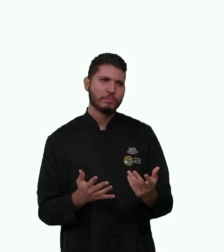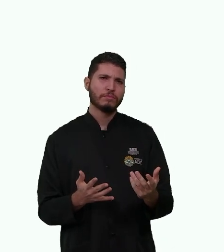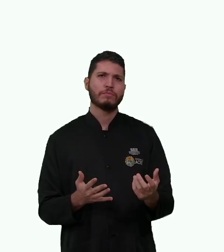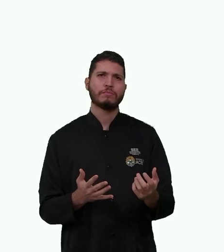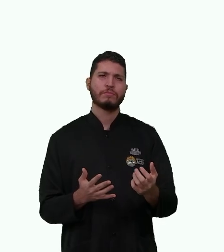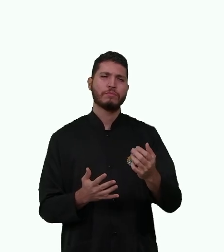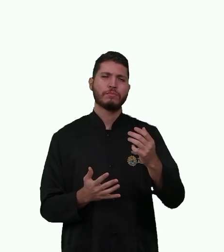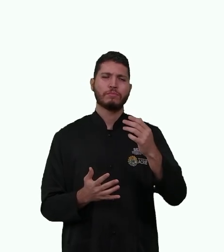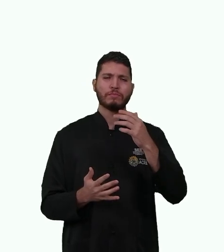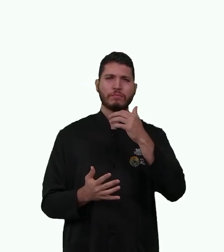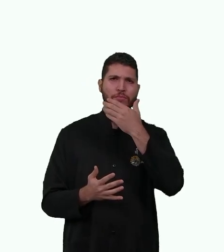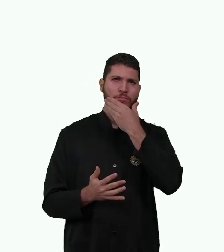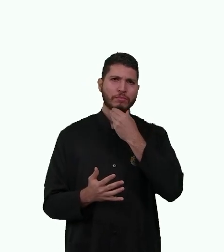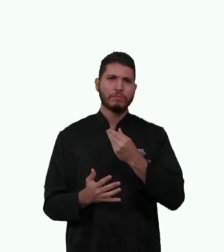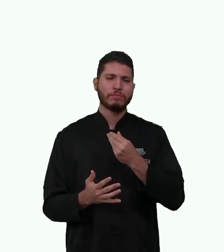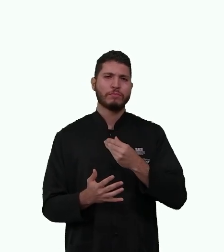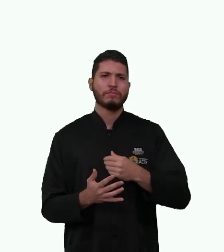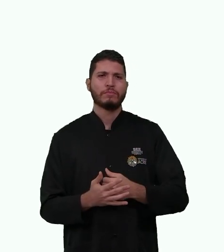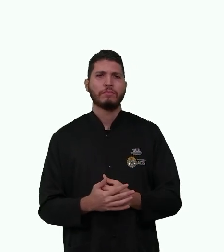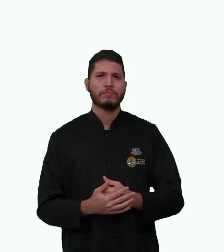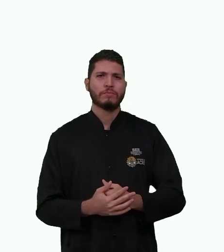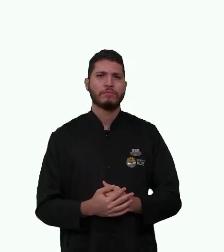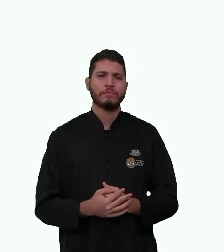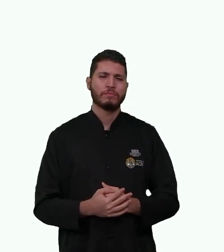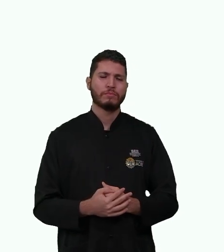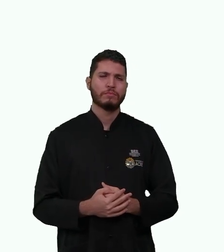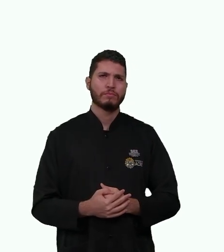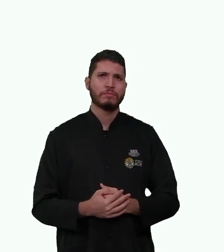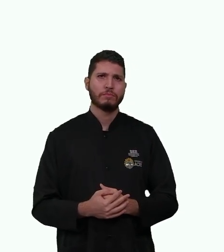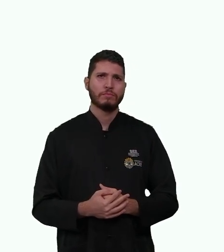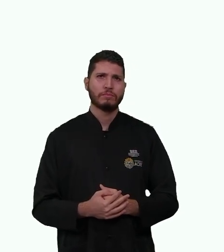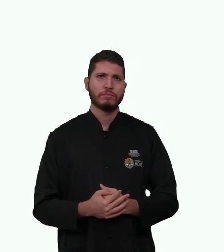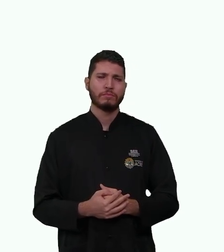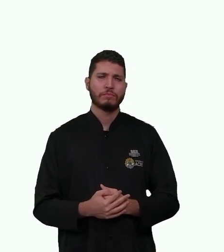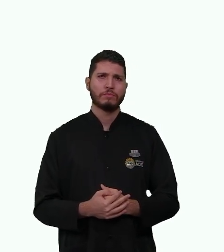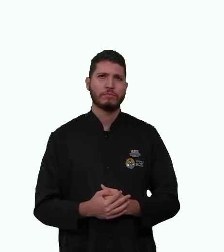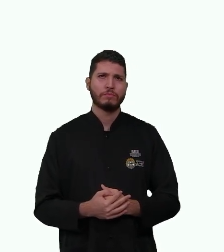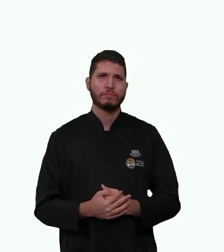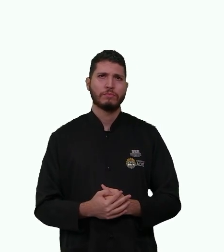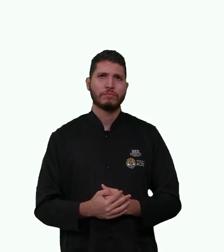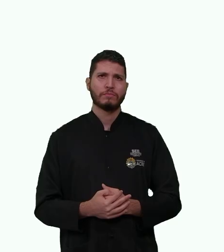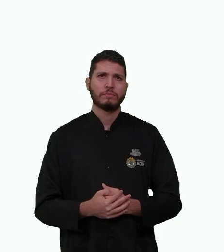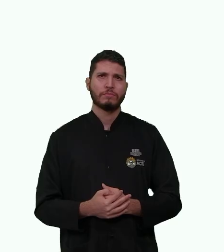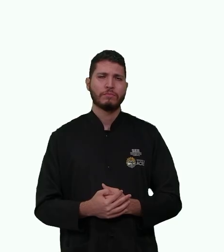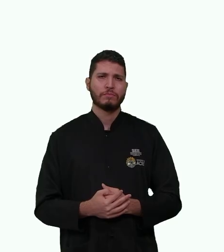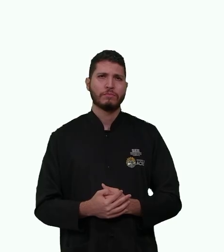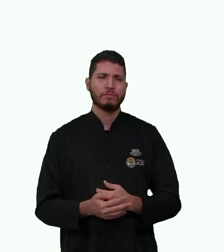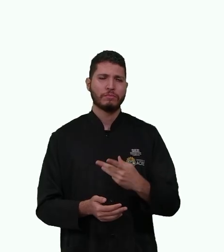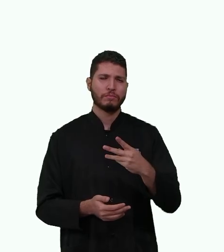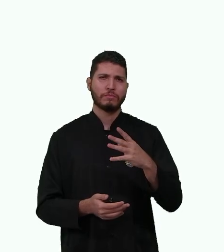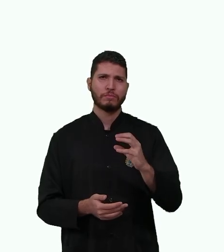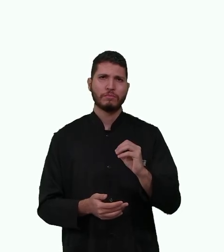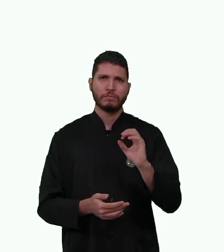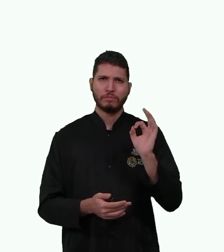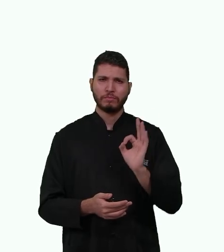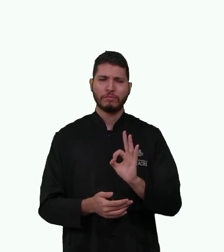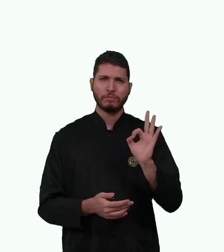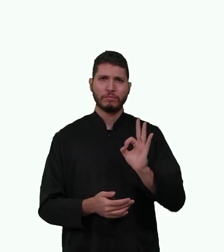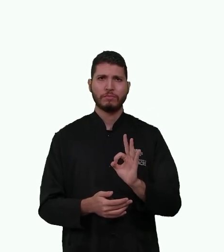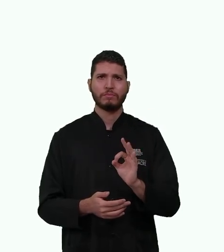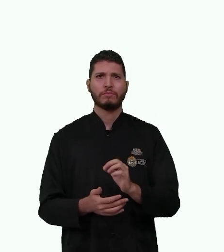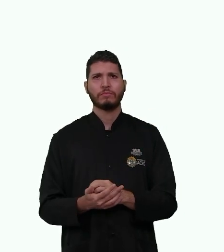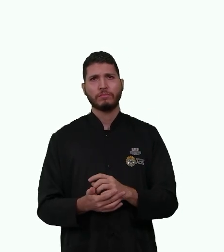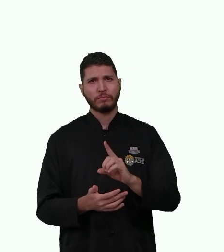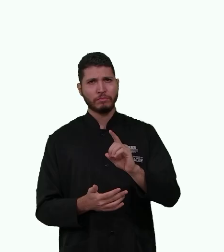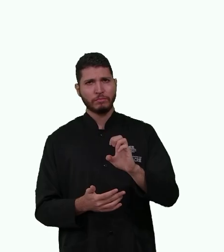masculino. Então, o que eu vou ter aqui? O que eu quero saber? Eu quero saber quanto que é 40% de